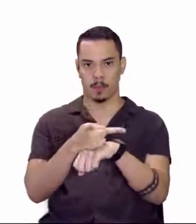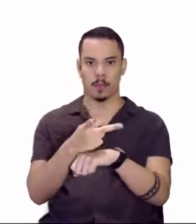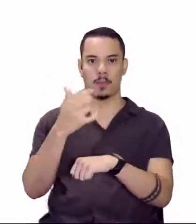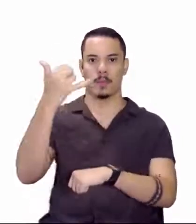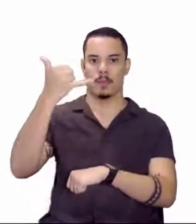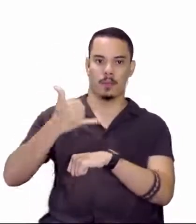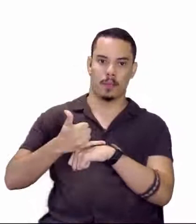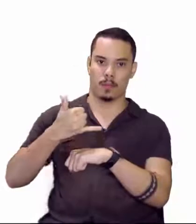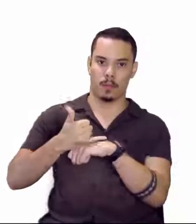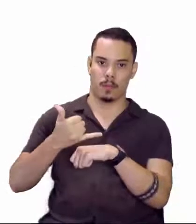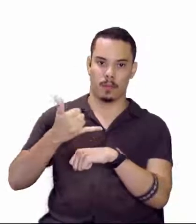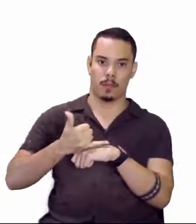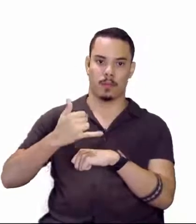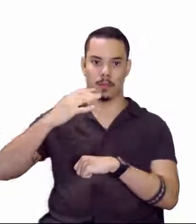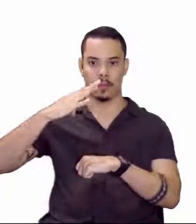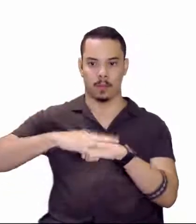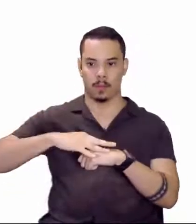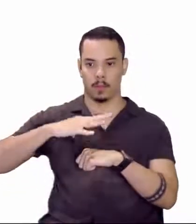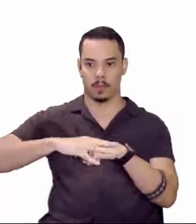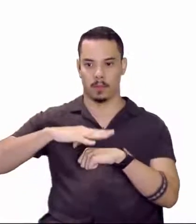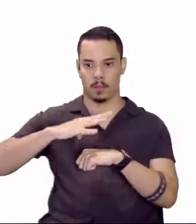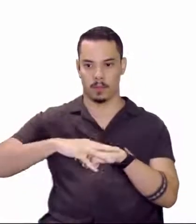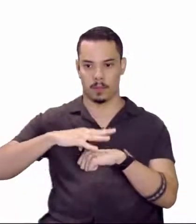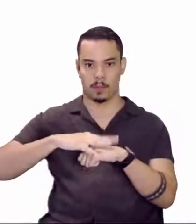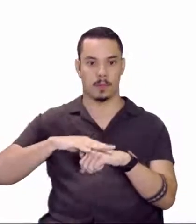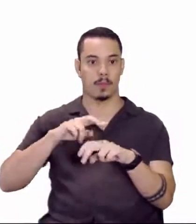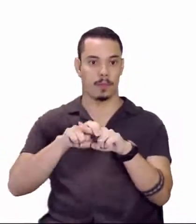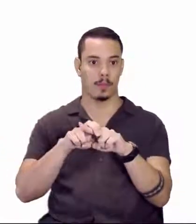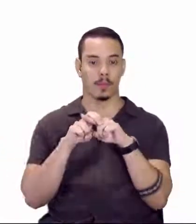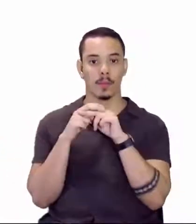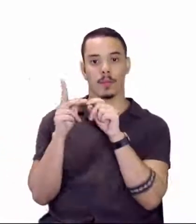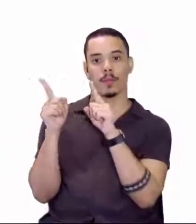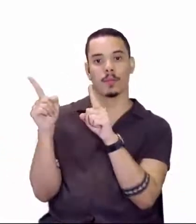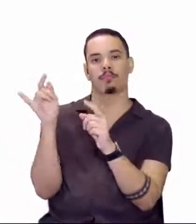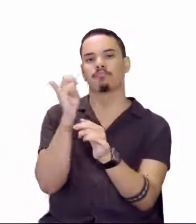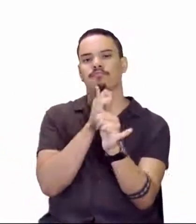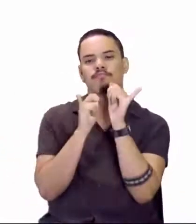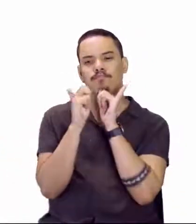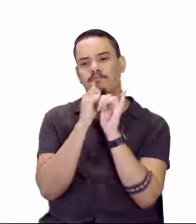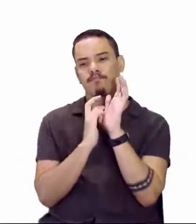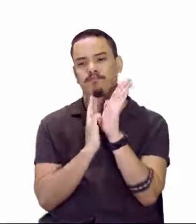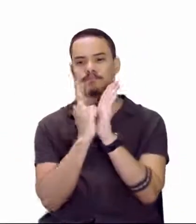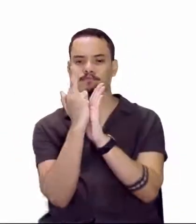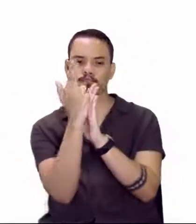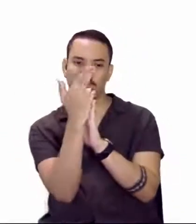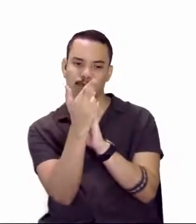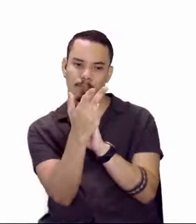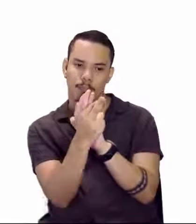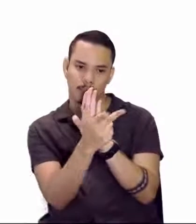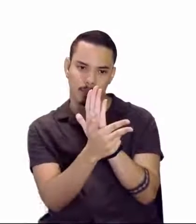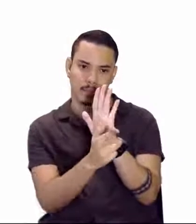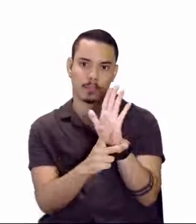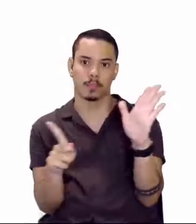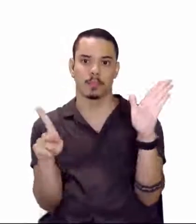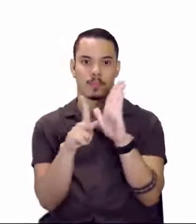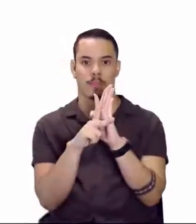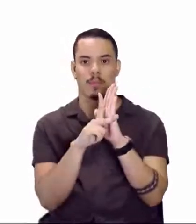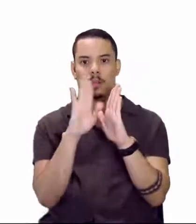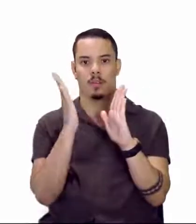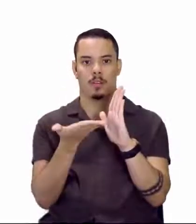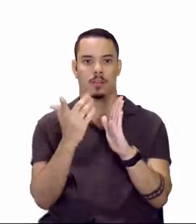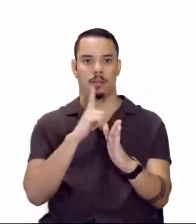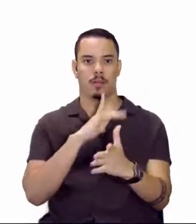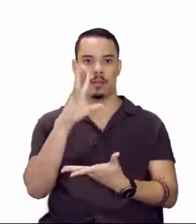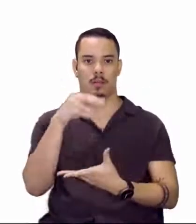ferro e o alumínio. Então, aqui estão exemplos de metais que